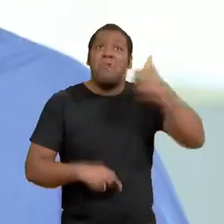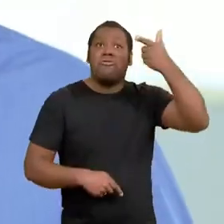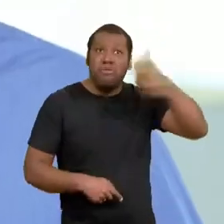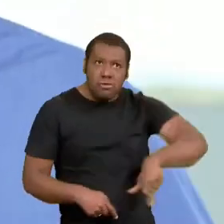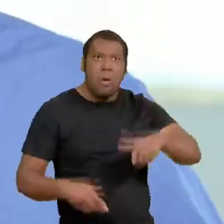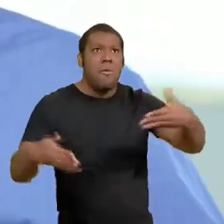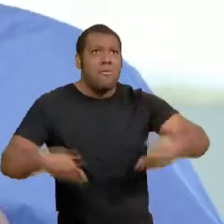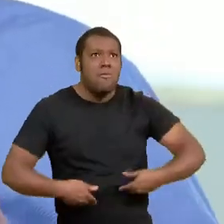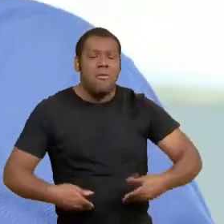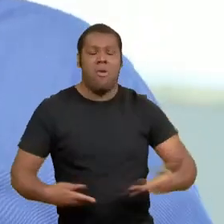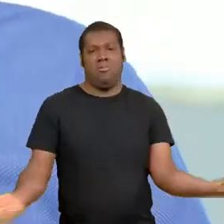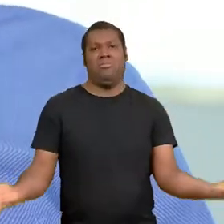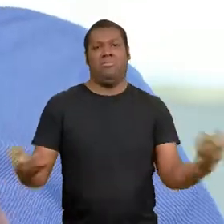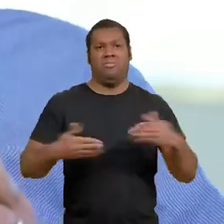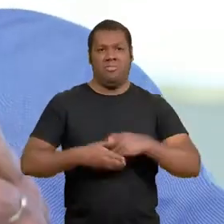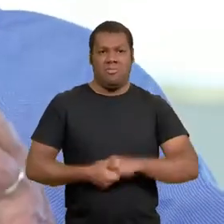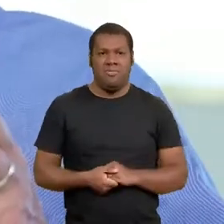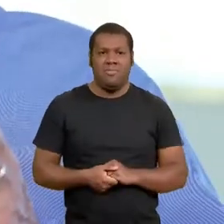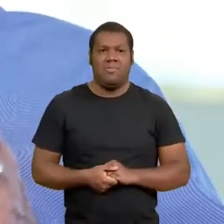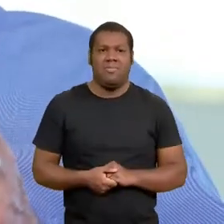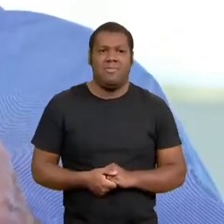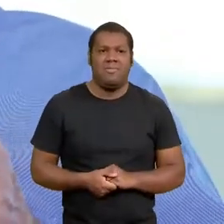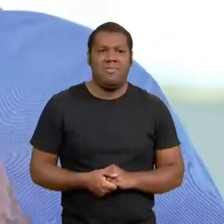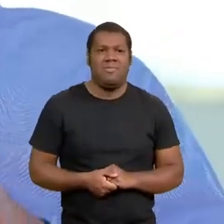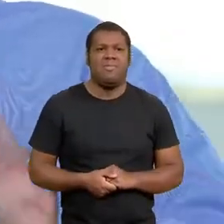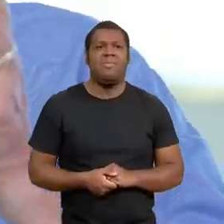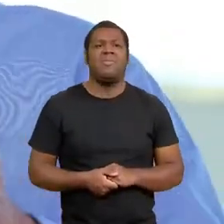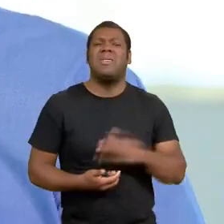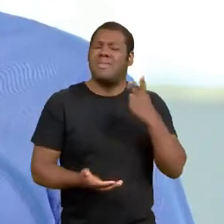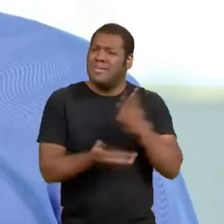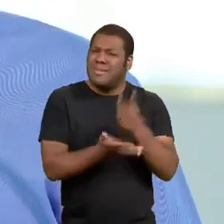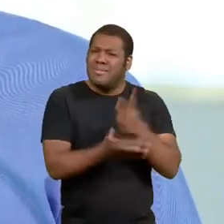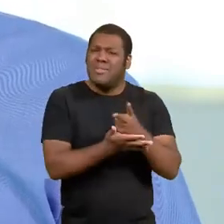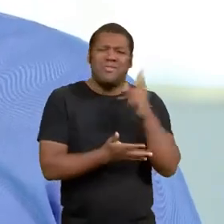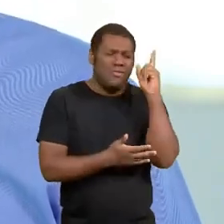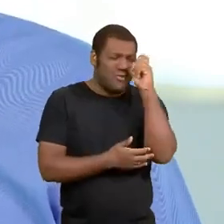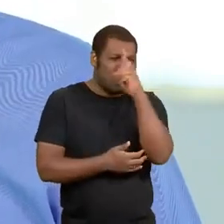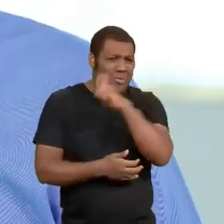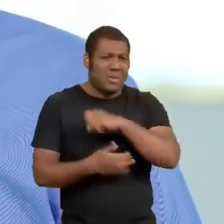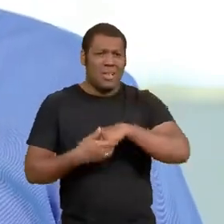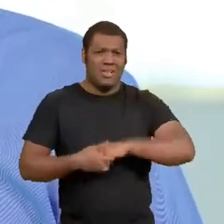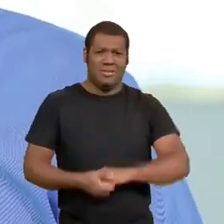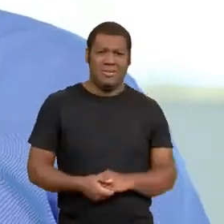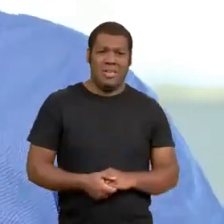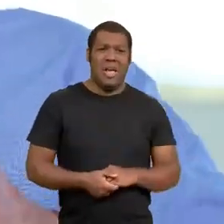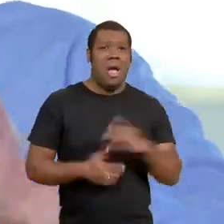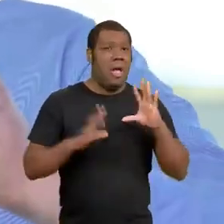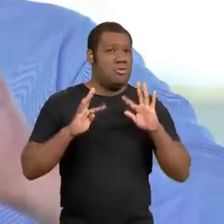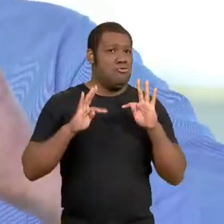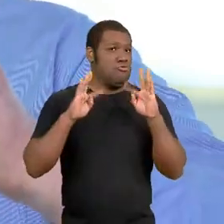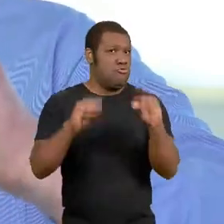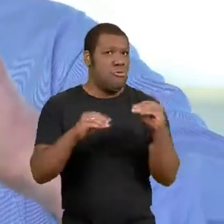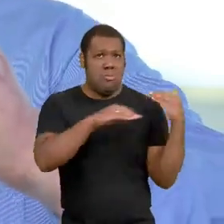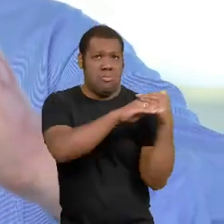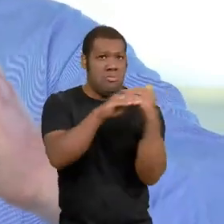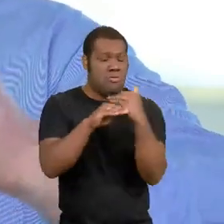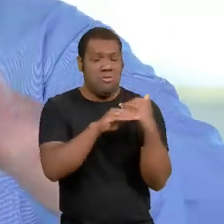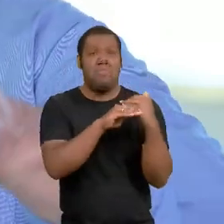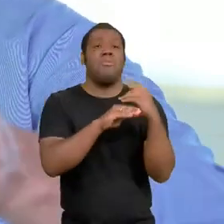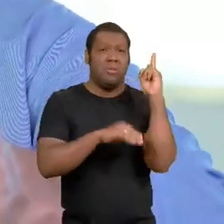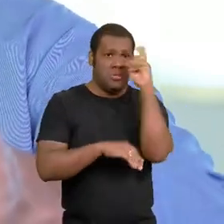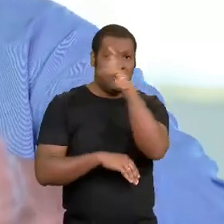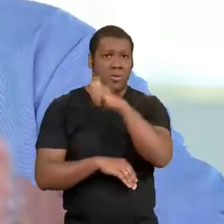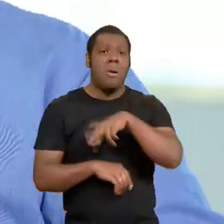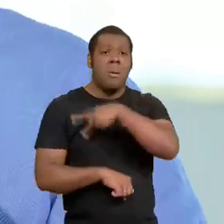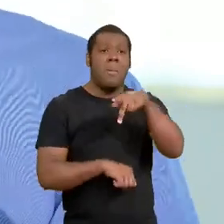Sempre, o show é sempre muito difícil você querer universalizar as coisas. No Brasil, quando foi